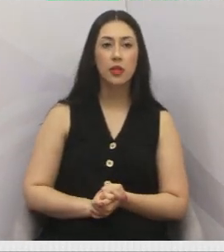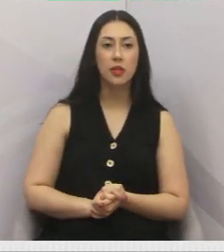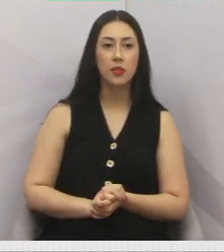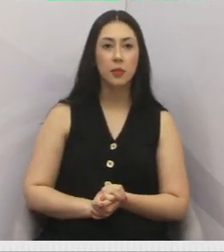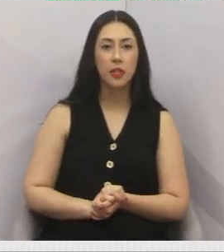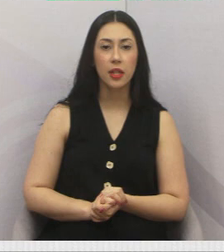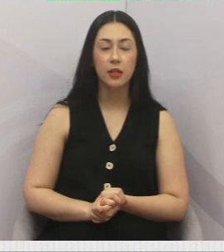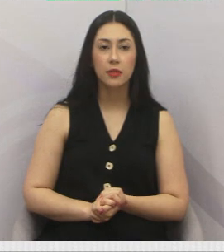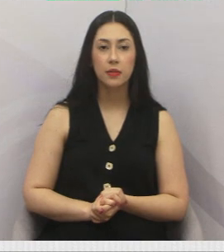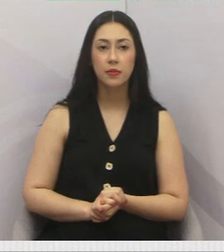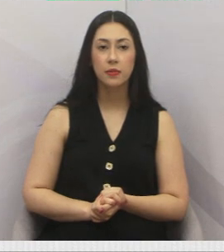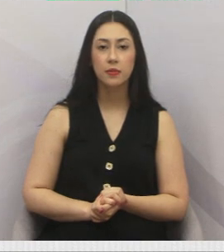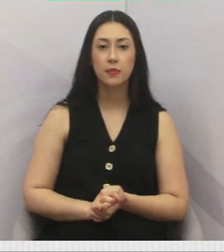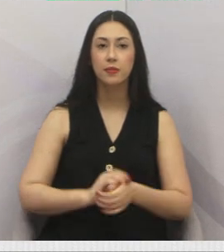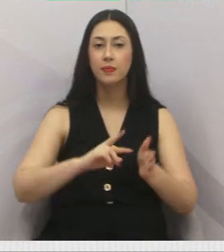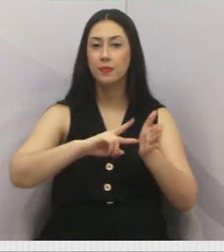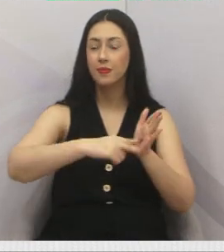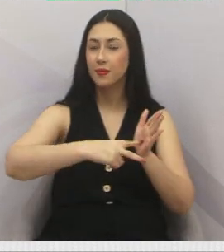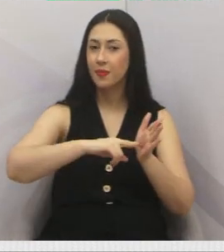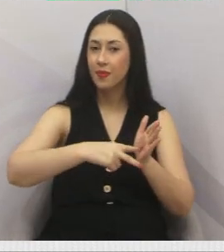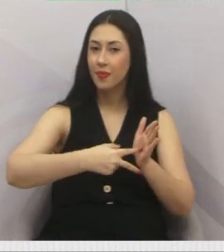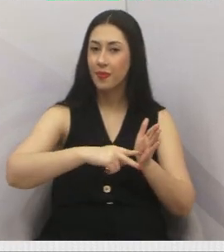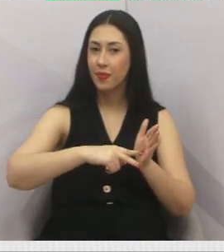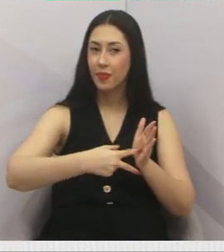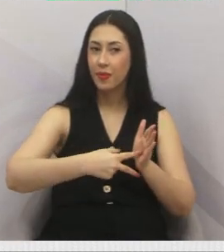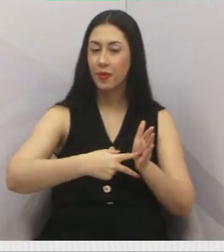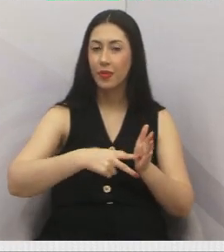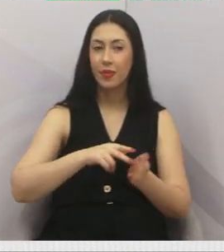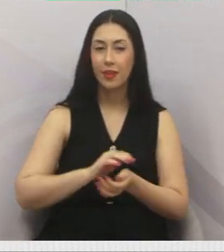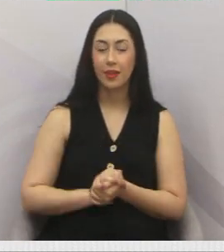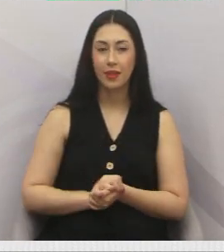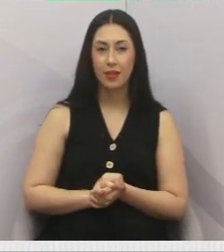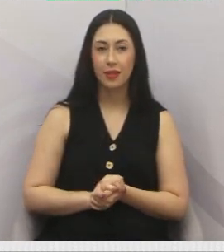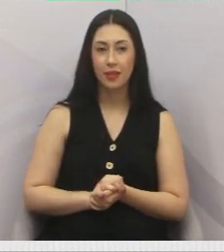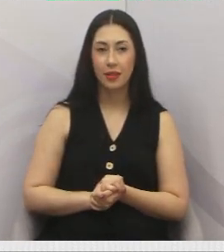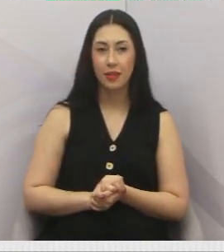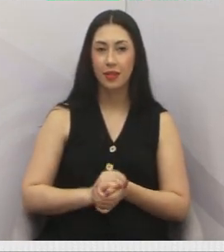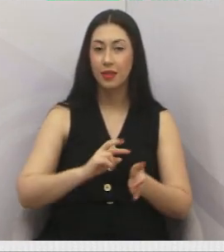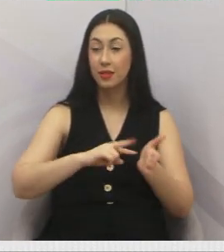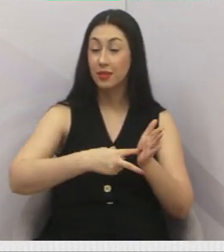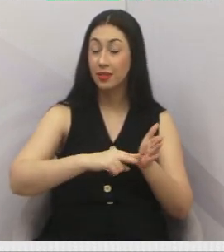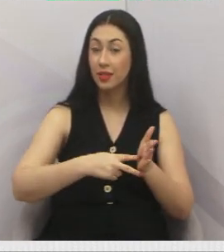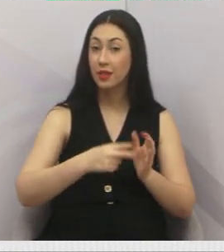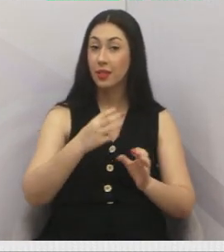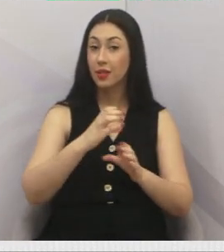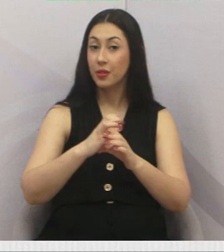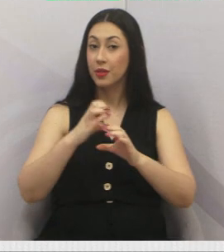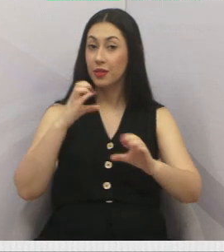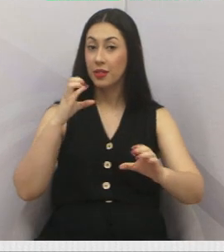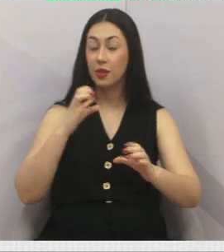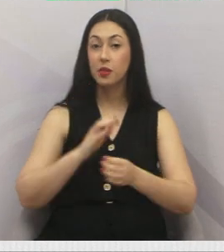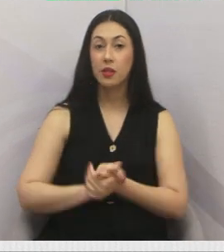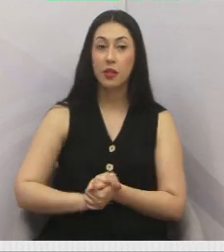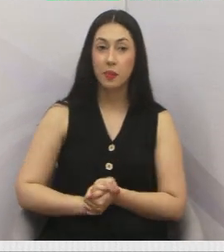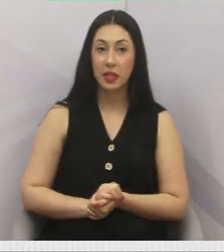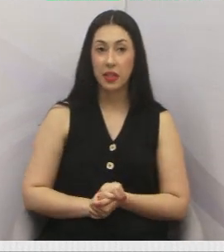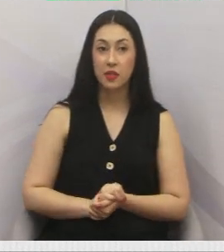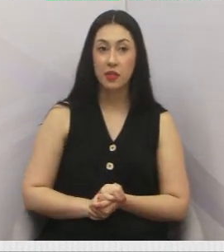Jardim Siesta, entidade classe sindical, Sindicato dos Engenheiros.